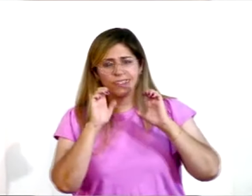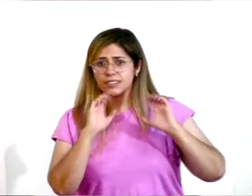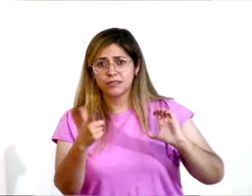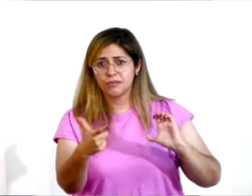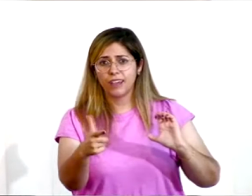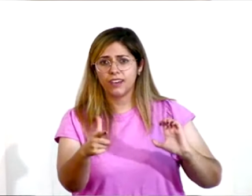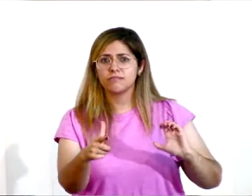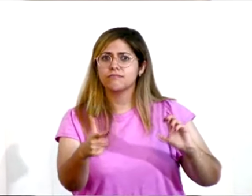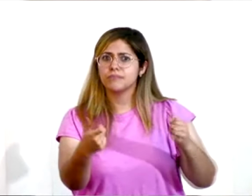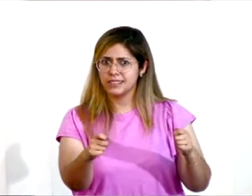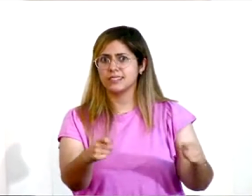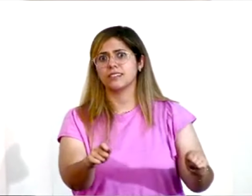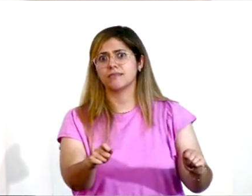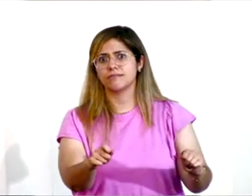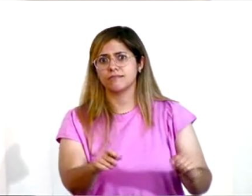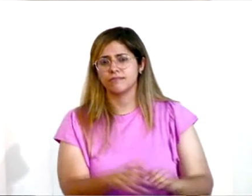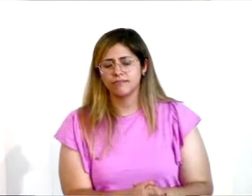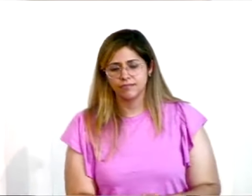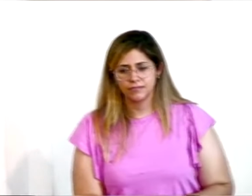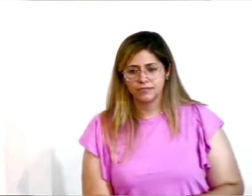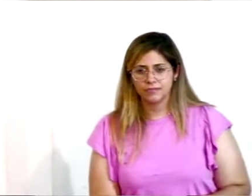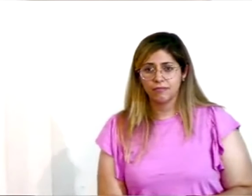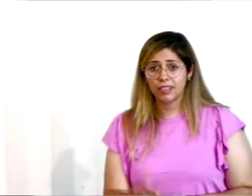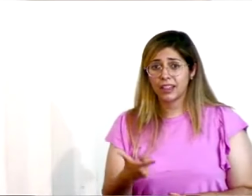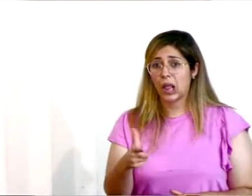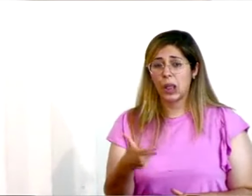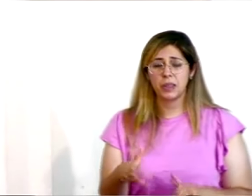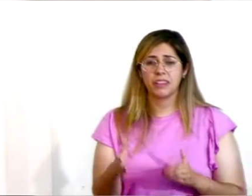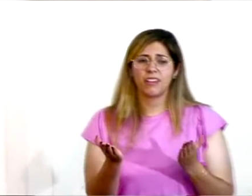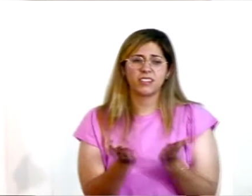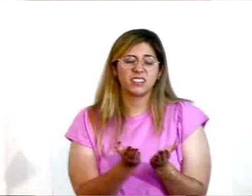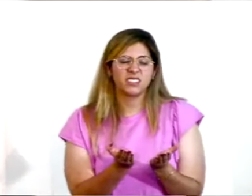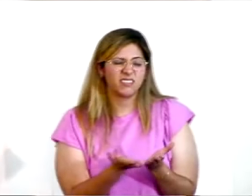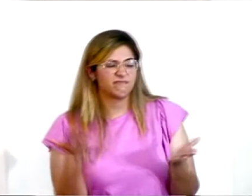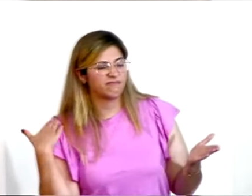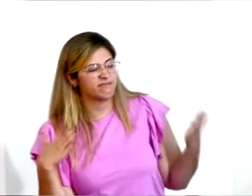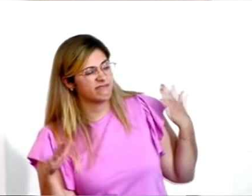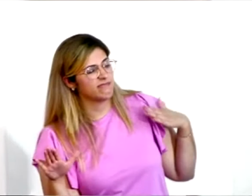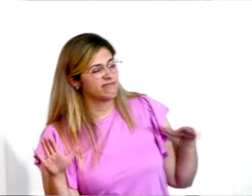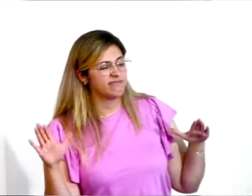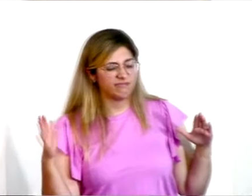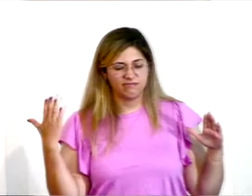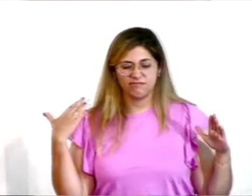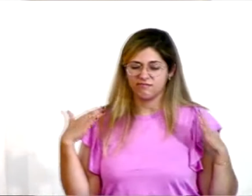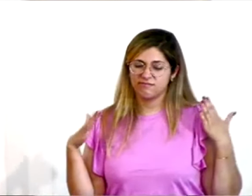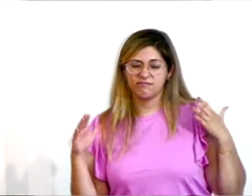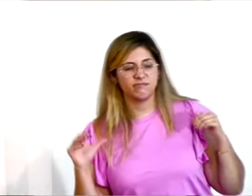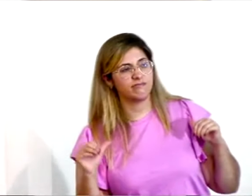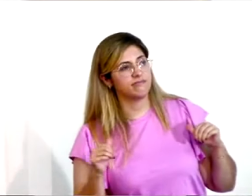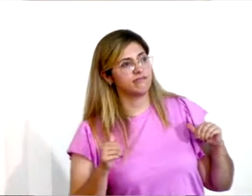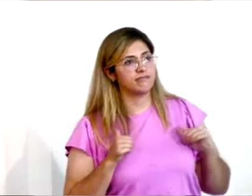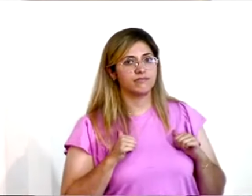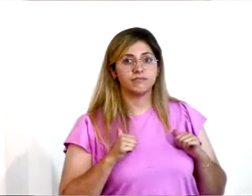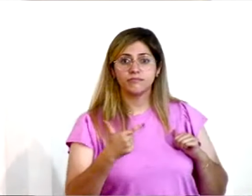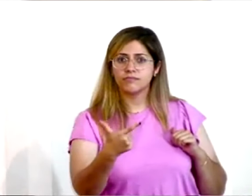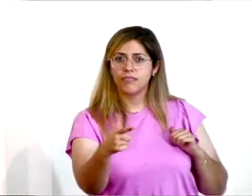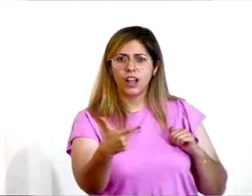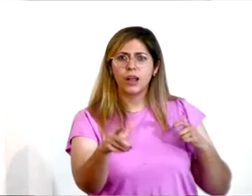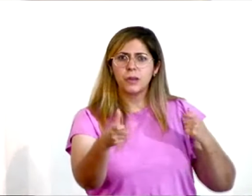favor. Não existe cristianismo mórbido. Não existe. Só existe um cristianismo. Cristianismo